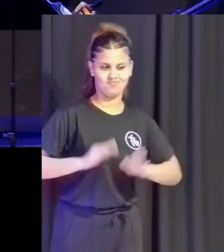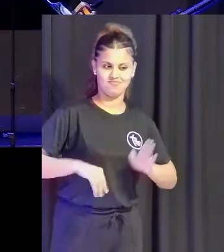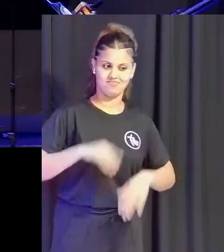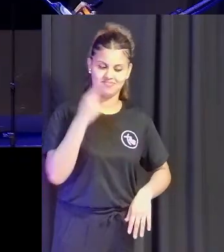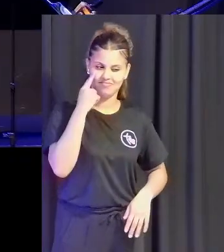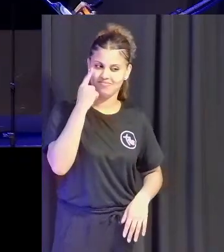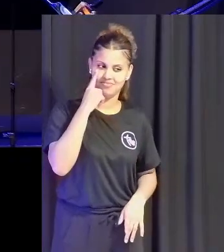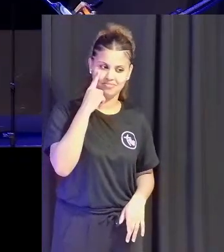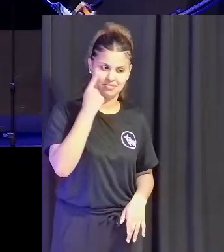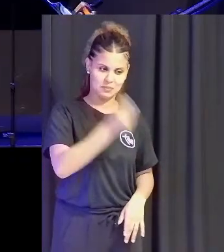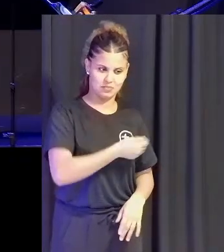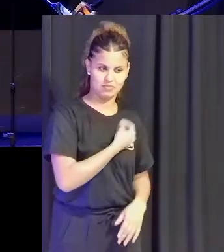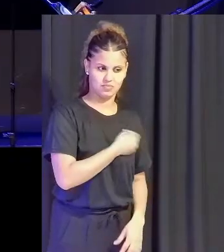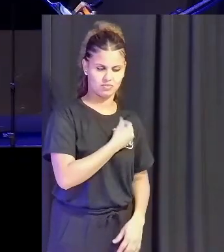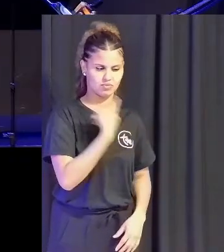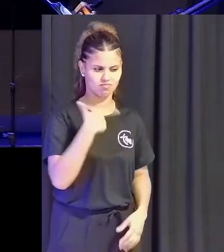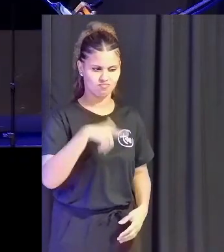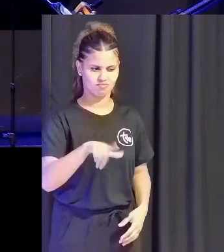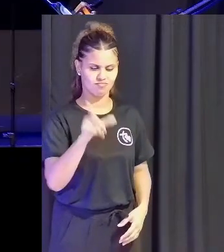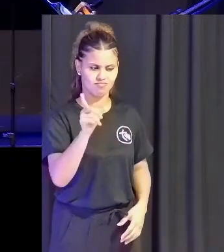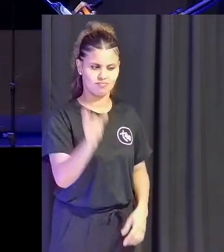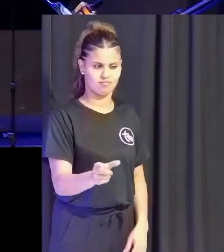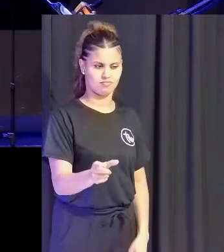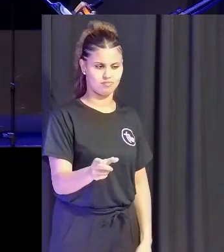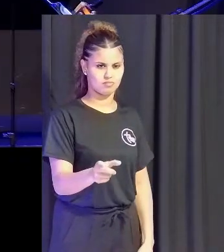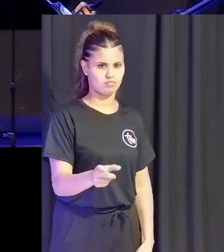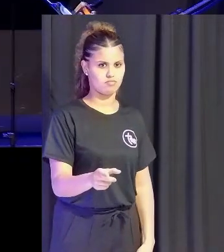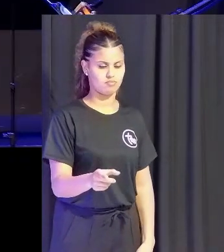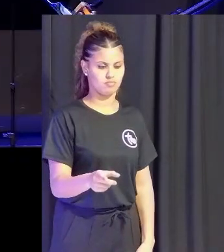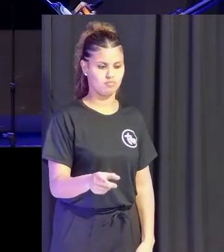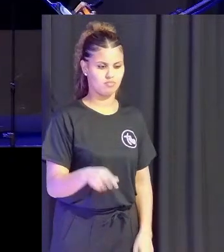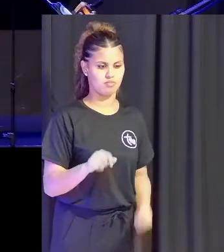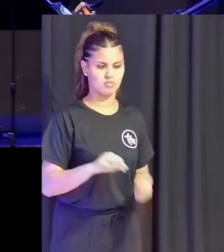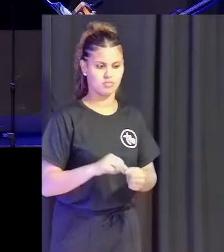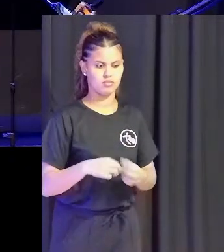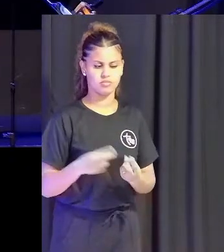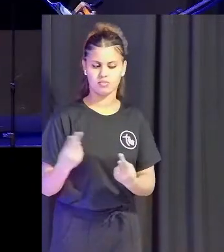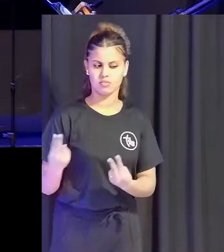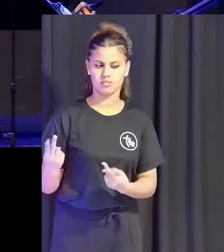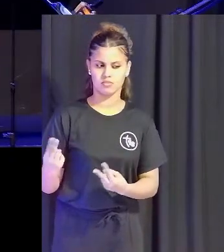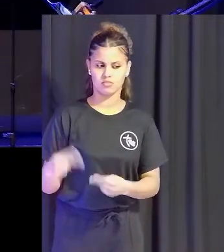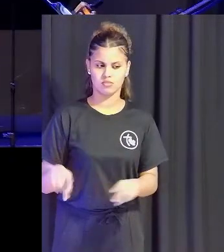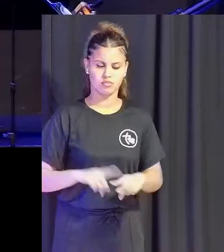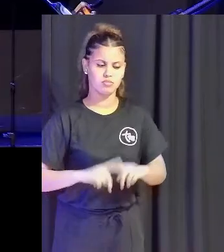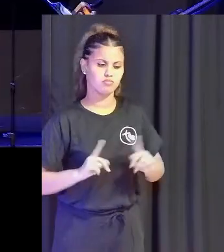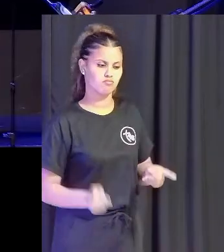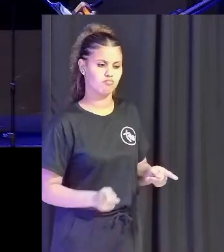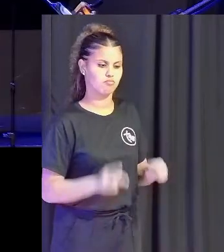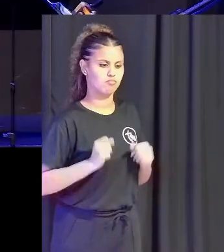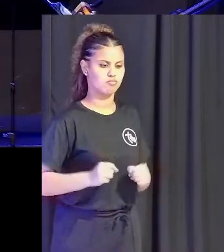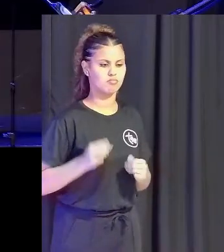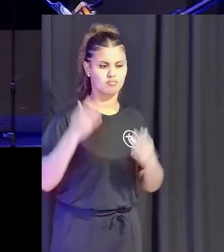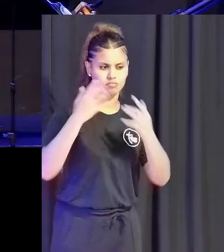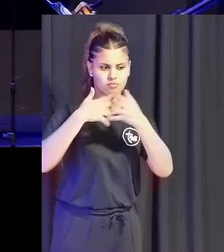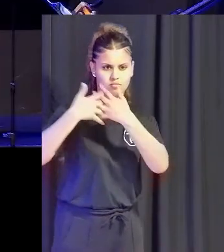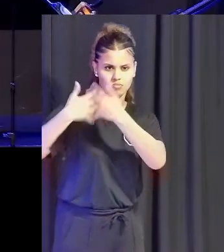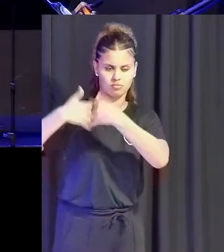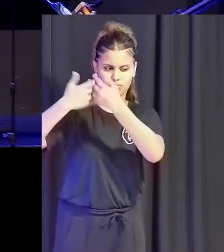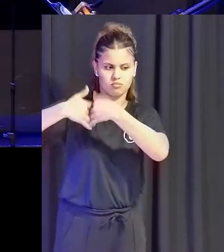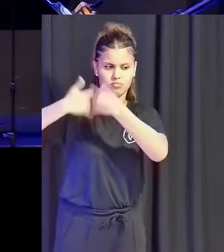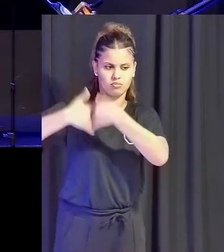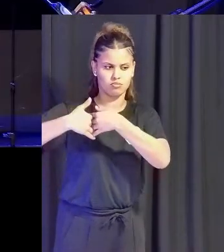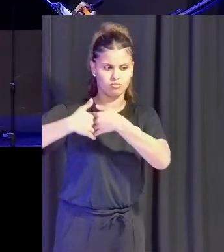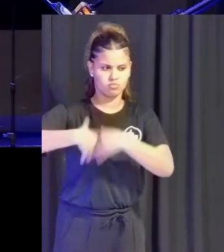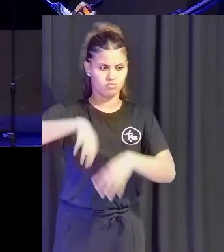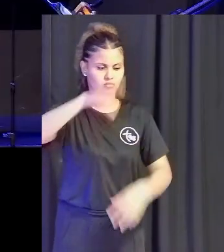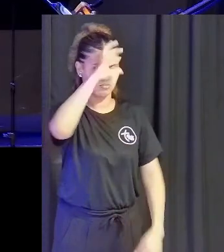errado e a gente vai e faz a mesma coisa. Mas que possamos ter a consciência de aprender, ver como, por